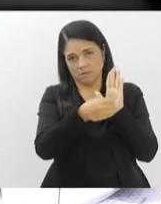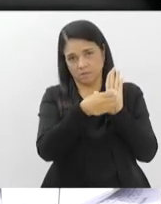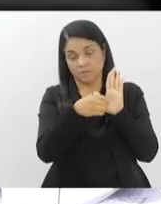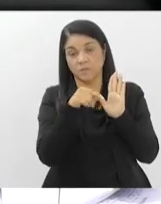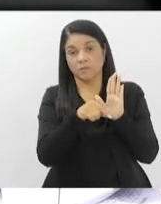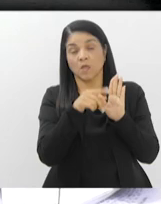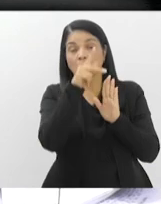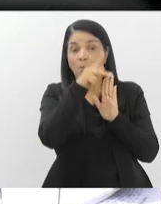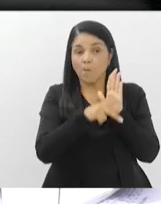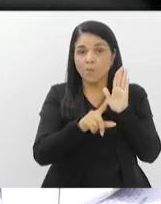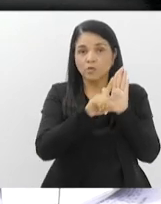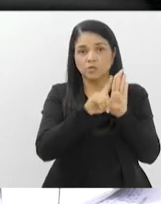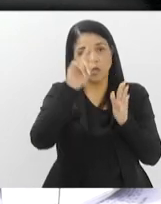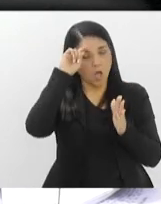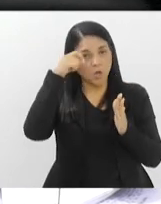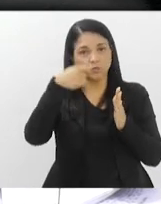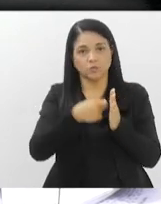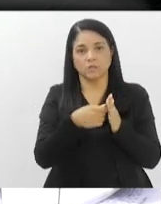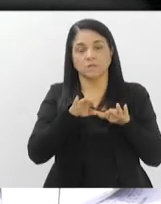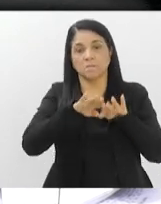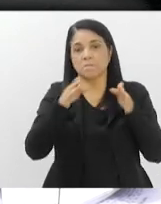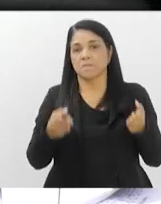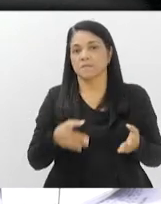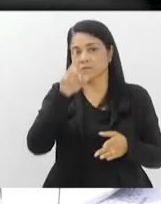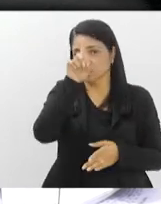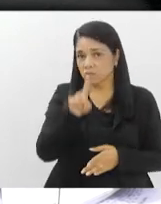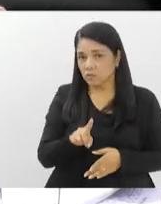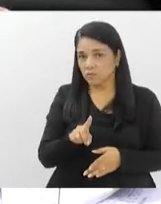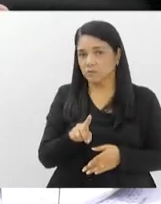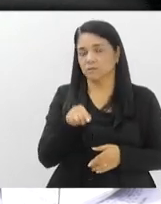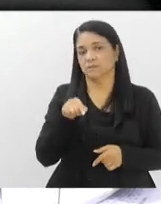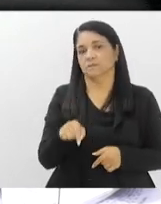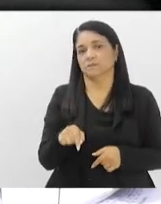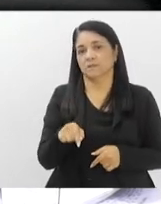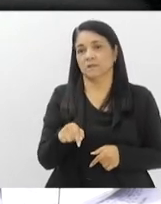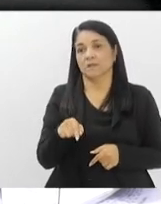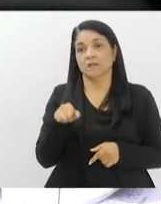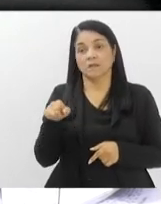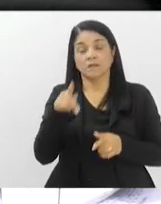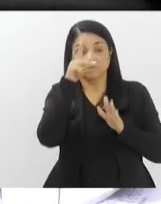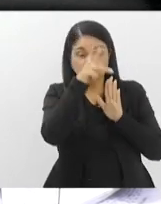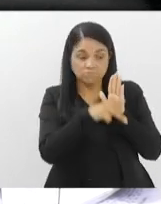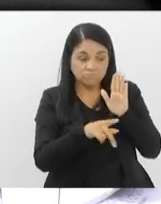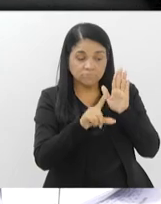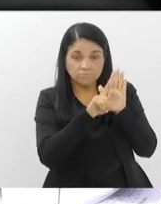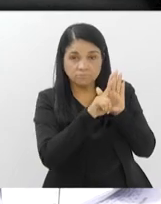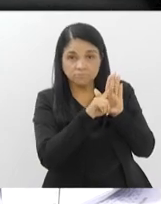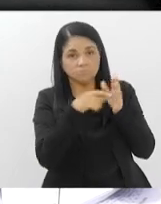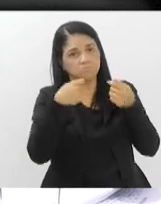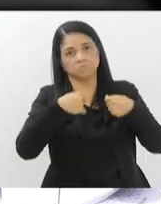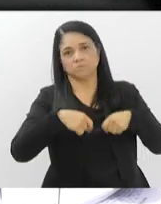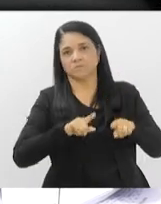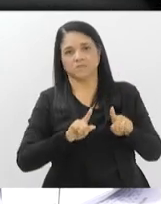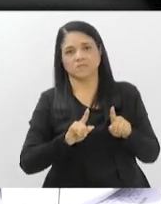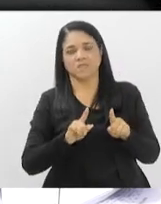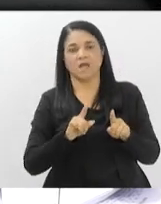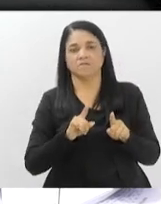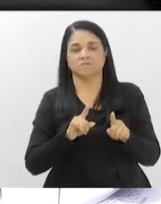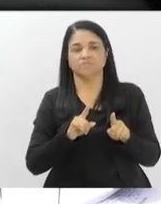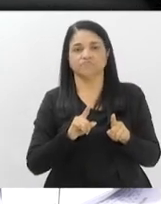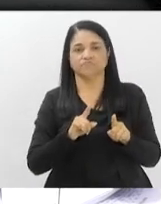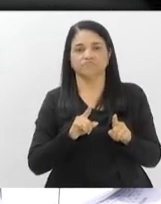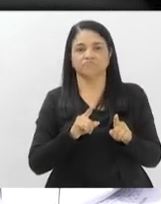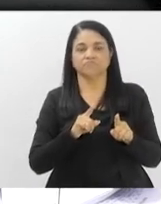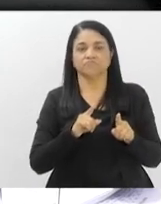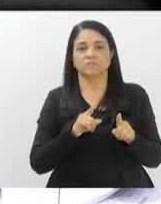de um projeto de autoria da mesa diretora. E lá foi sustentado que o projeto da mesa diretora não precisava ouvir a CCJ.